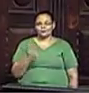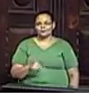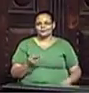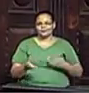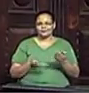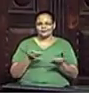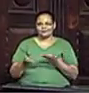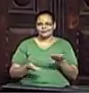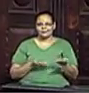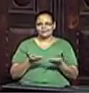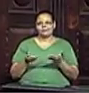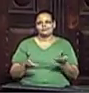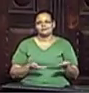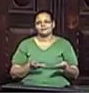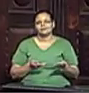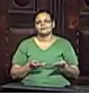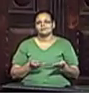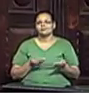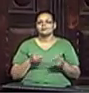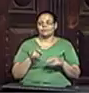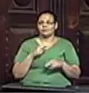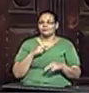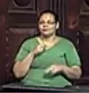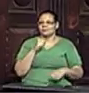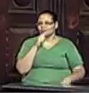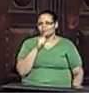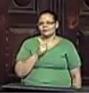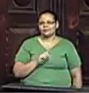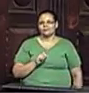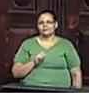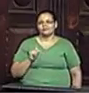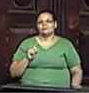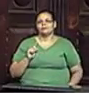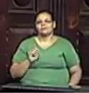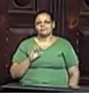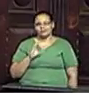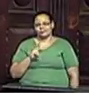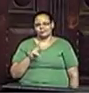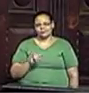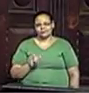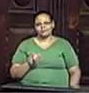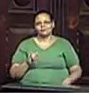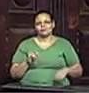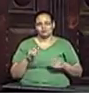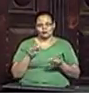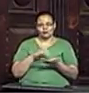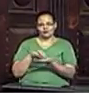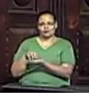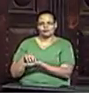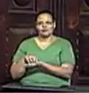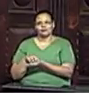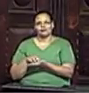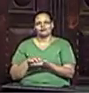esses pacientes. Foi com isso que a CPI se preocupou. A CPI não está introduzindo as comunidades terapêuticas, a CPI não